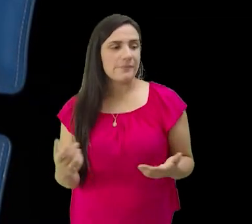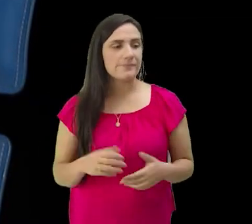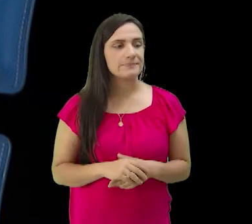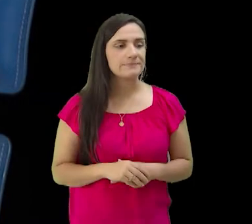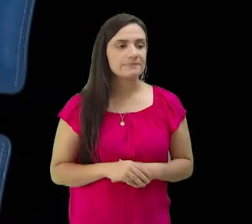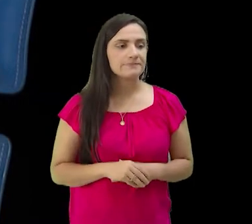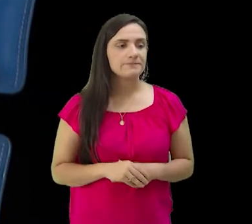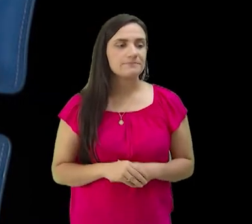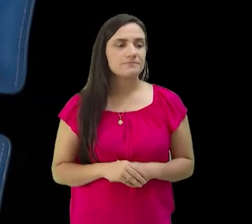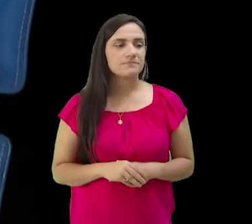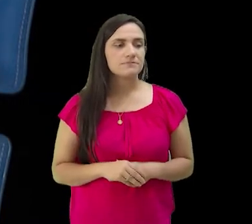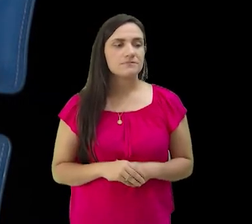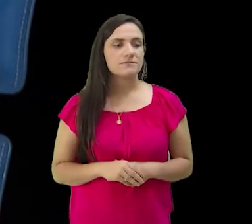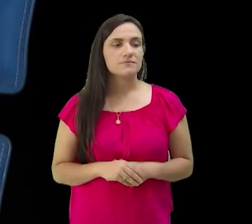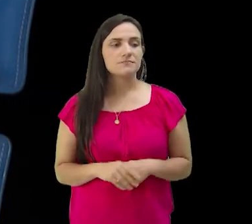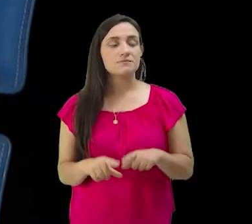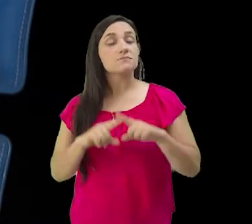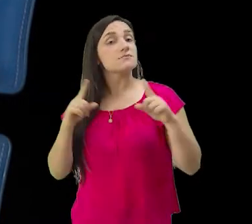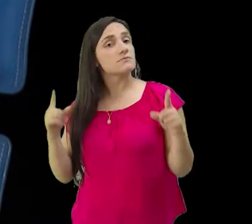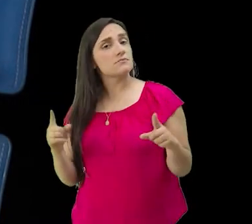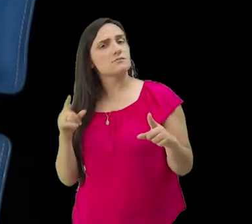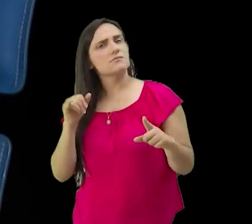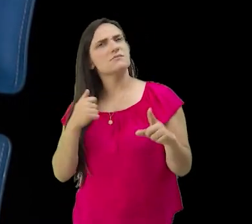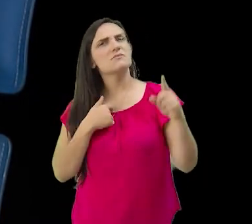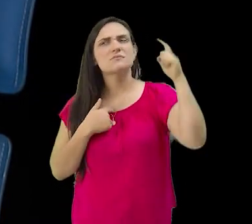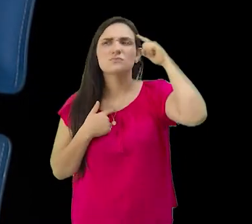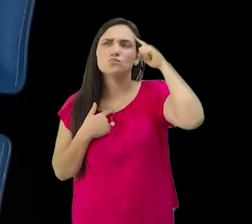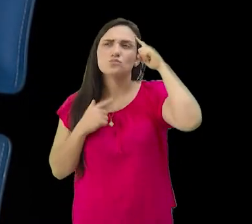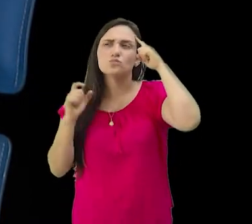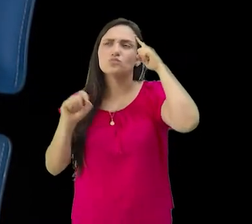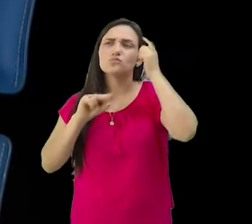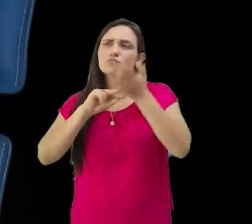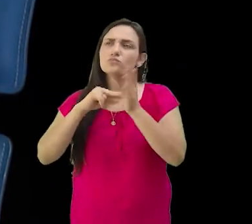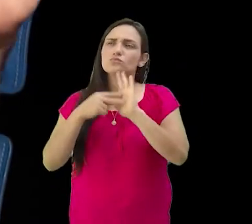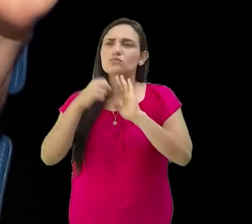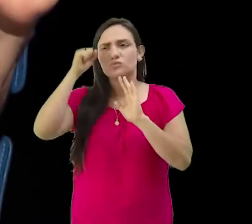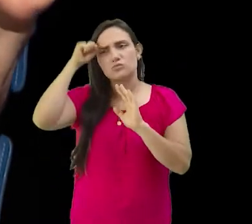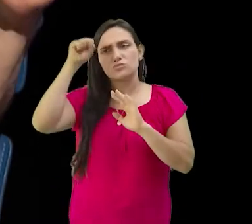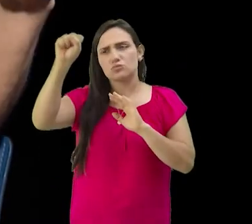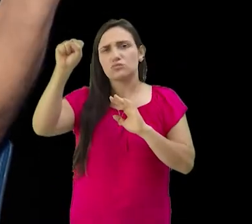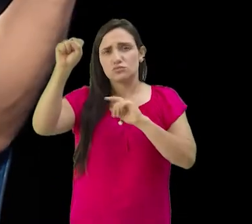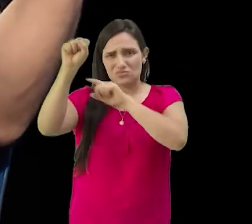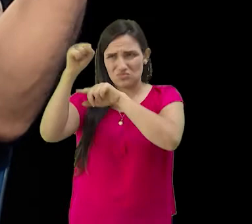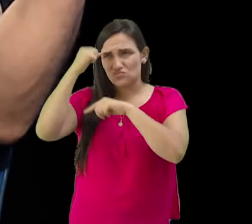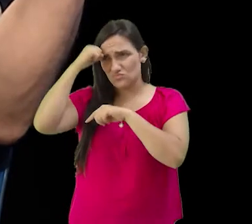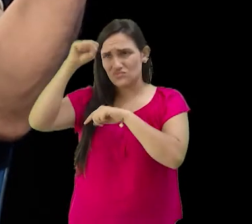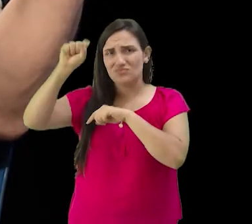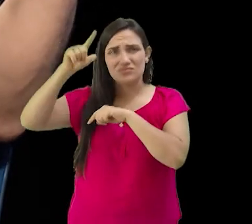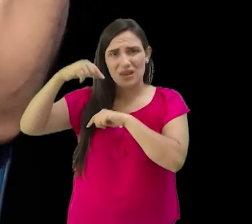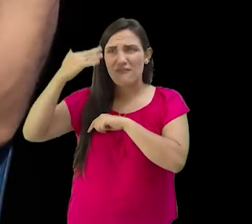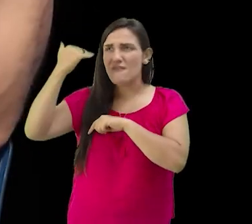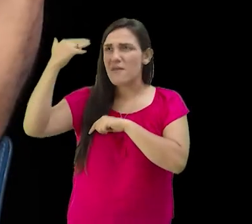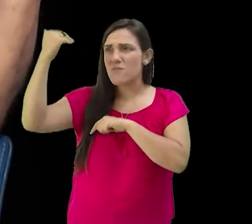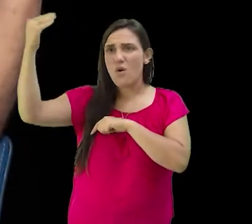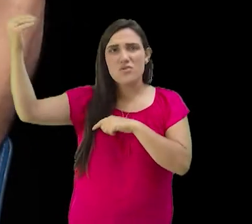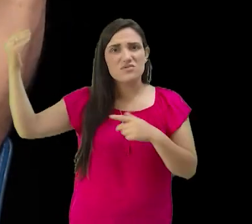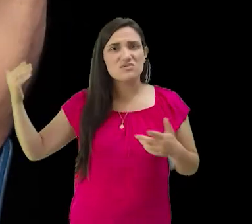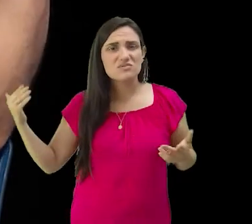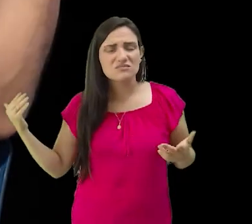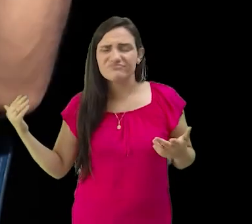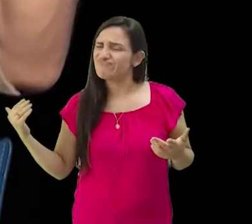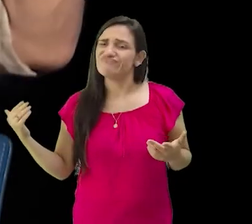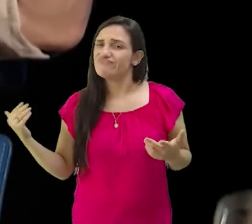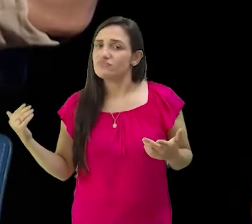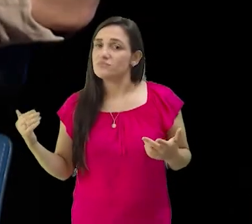fazendo sucesso para mim. Agora, se a gente for pensar no que é sucesso, se sucesso